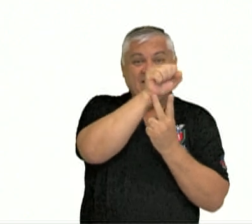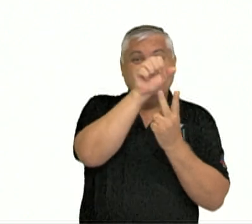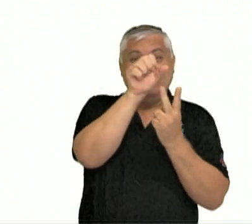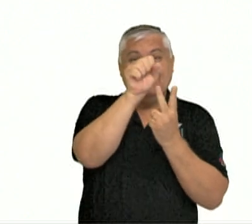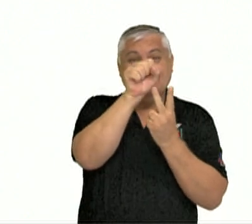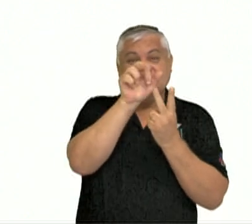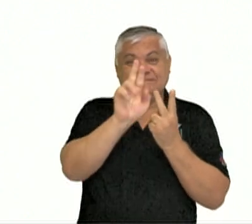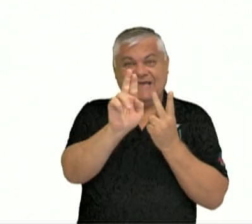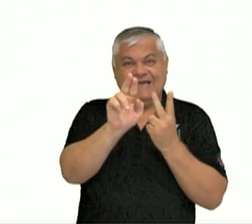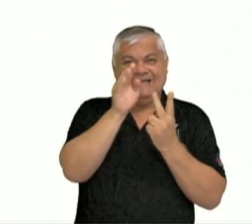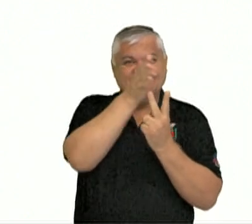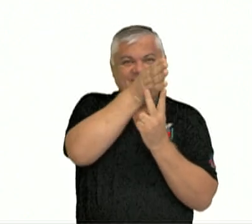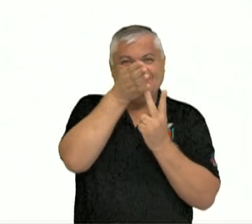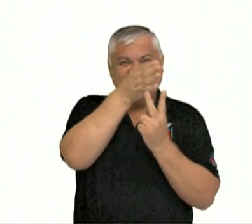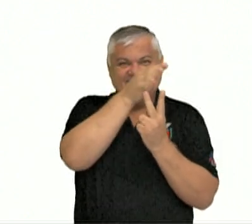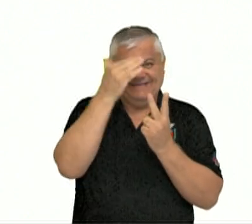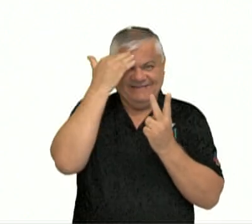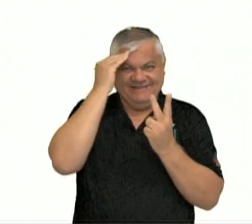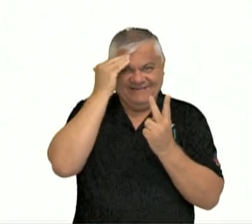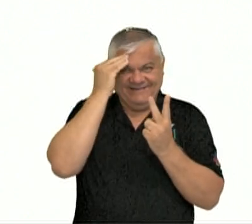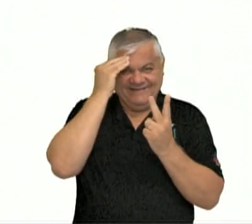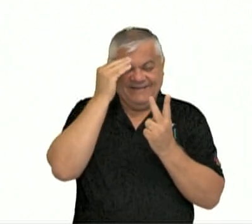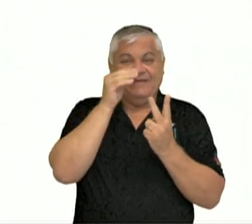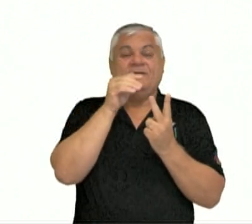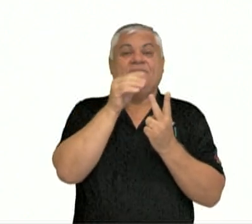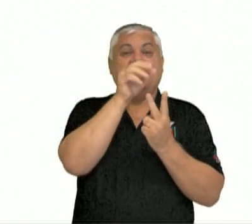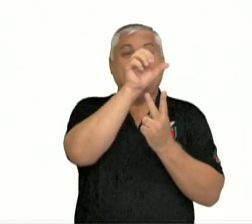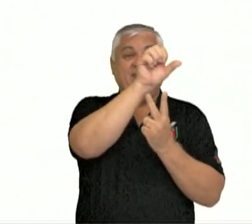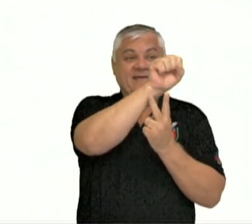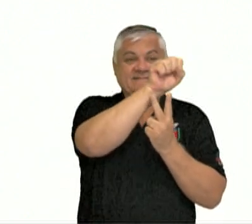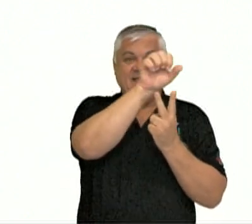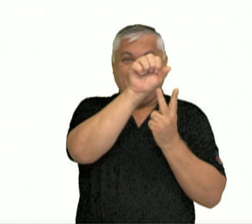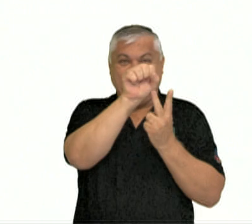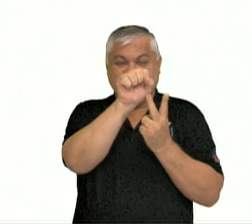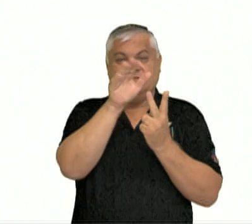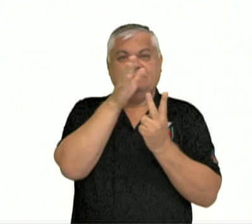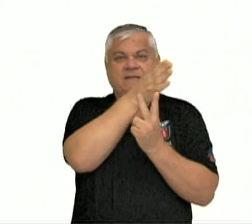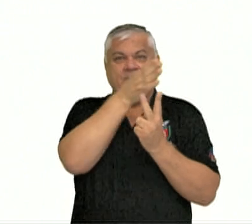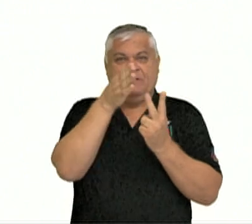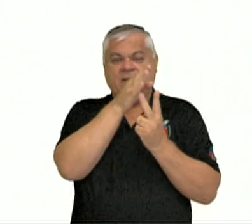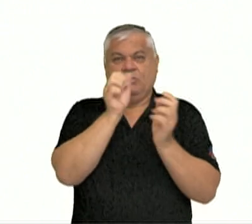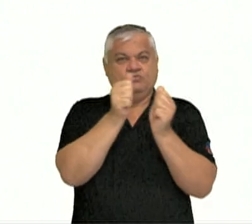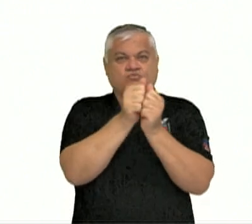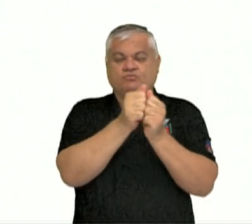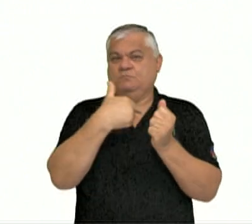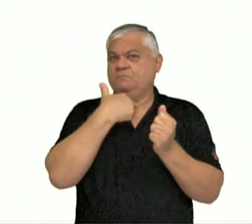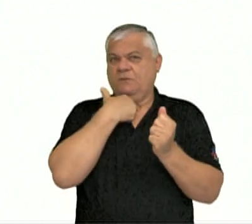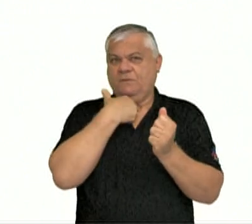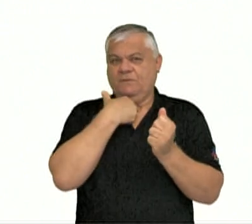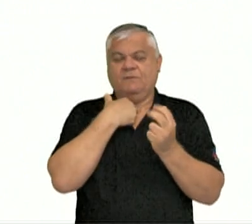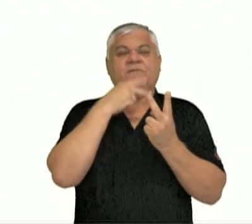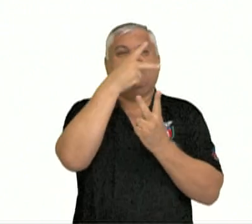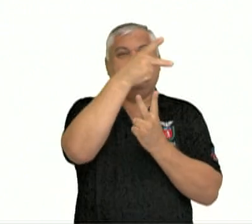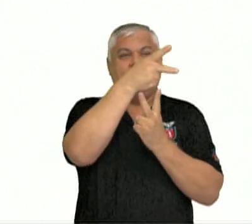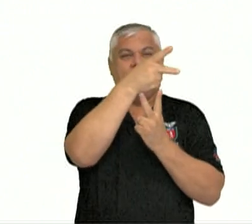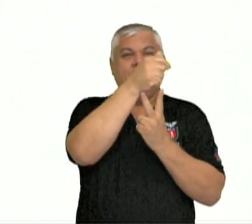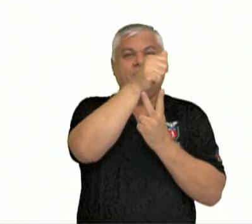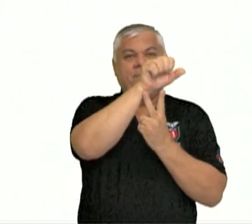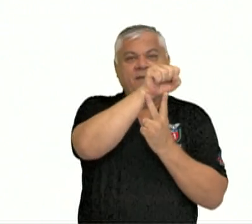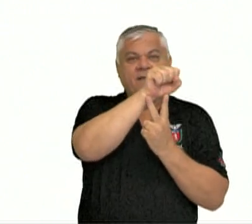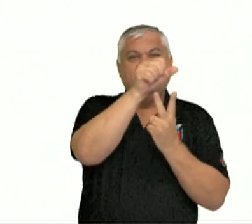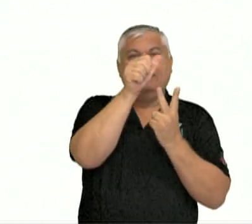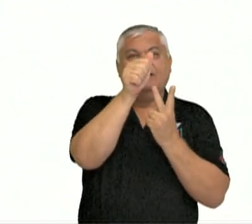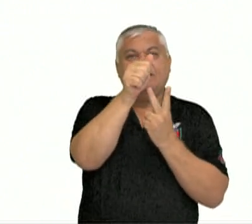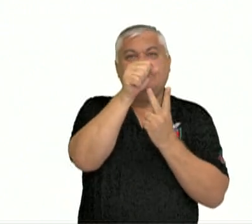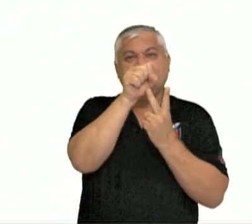outra sílaba. Então, eu faço a separação. Então, ó, os dois S's aqui se separaram, né, em sílabas diferentes. Então,